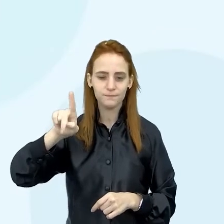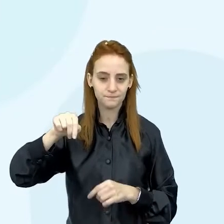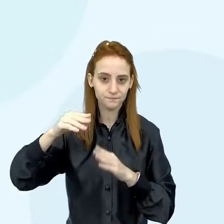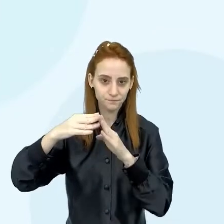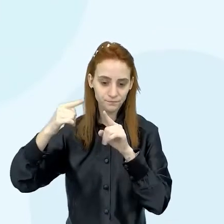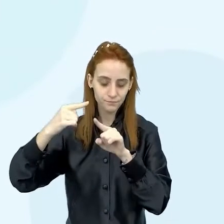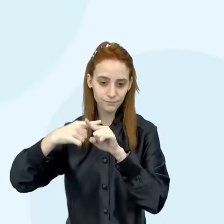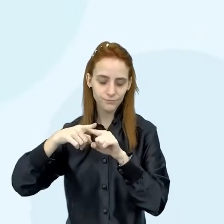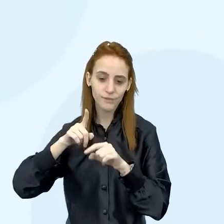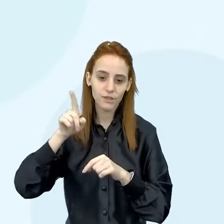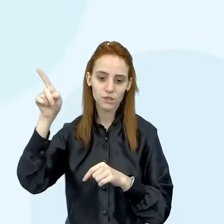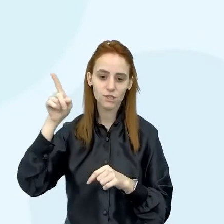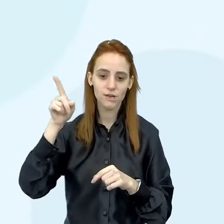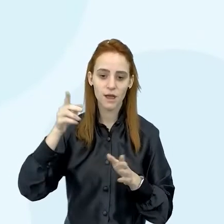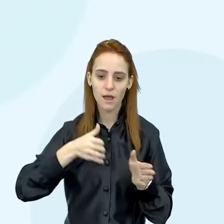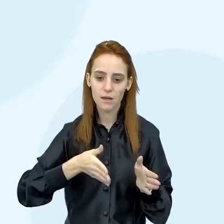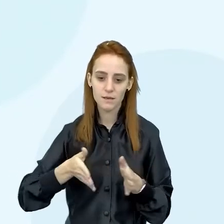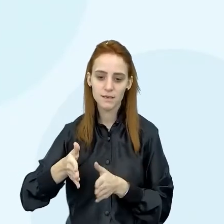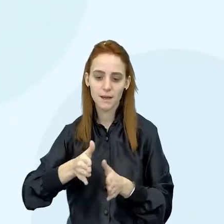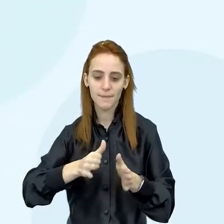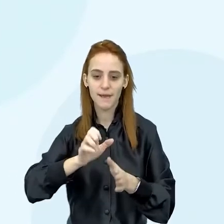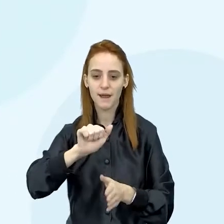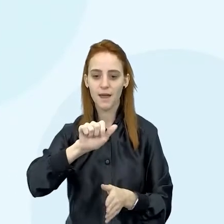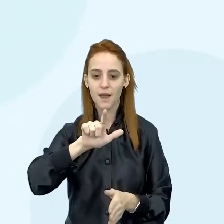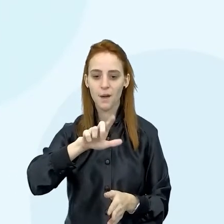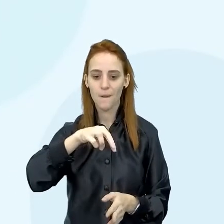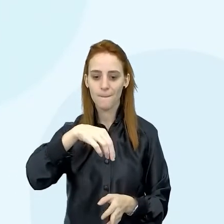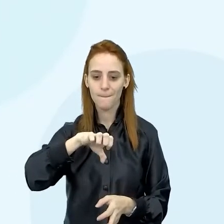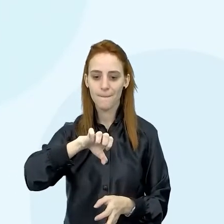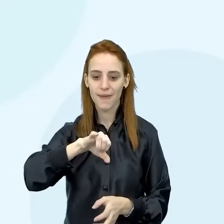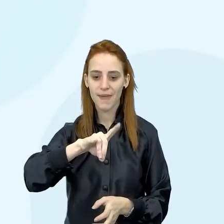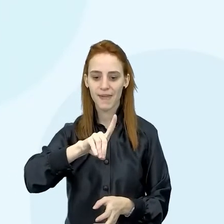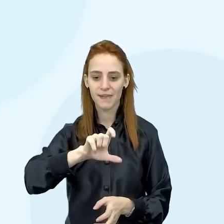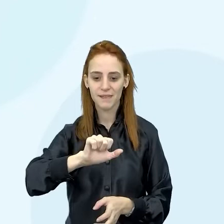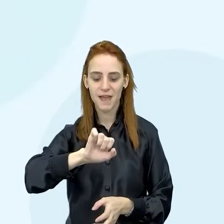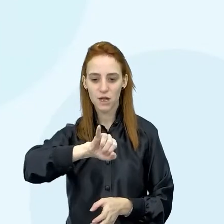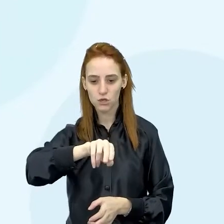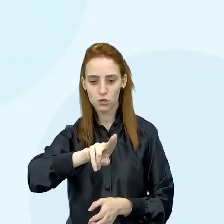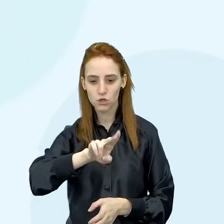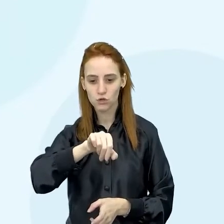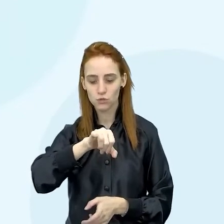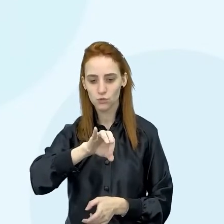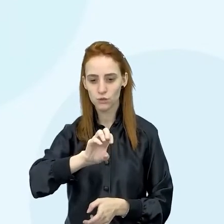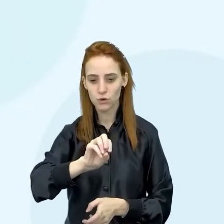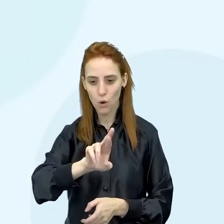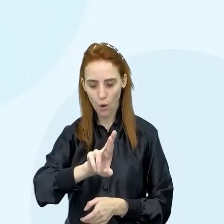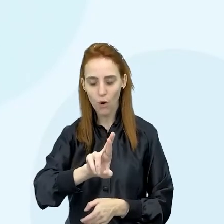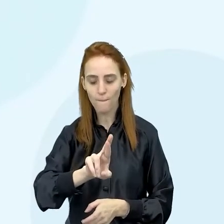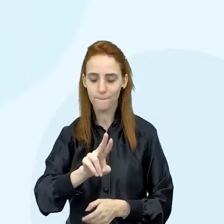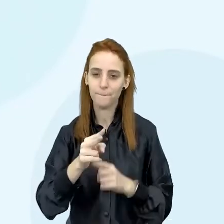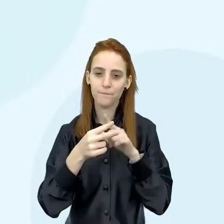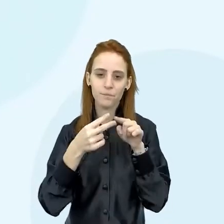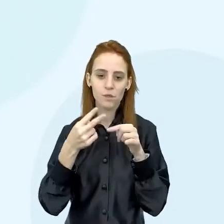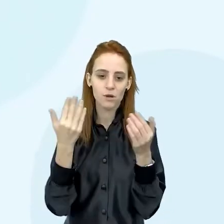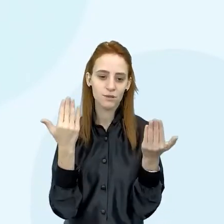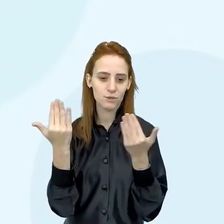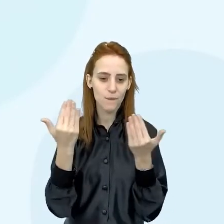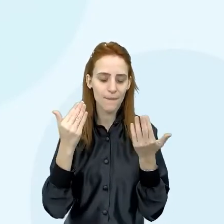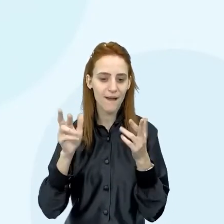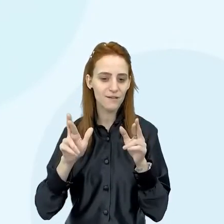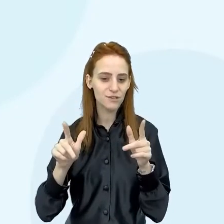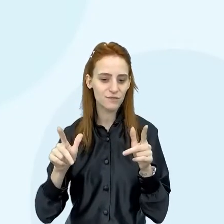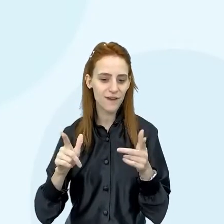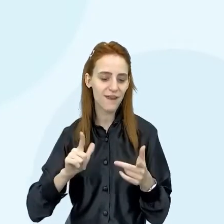igreja do Van Gogh e a estrada do Almeida Júnior. Tipo, a estrada do Almeida Júnior veio 9 anos depois. Então, olha só, você tem uma proposta. Você tem na estrada do Almeida Júnior